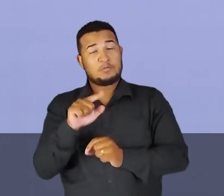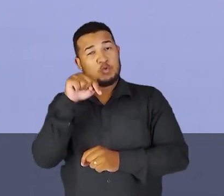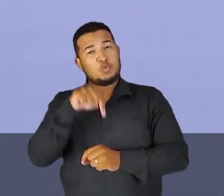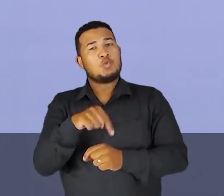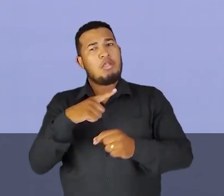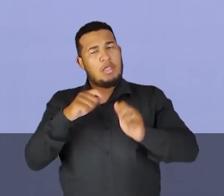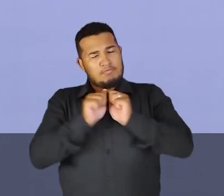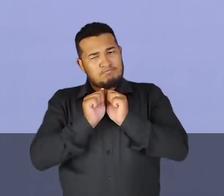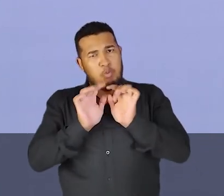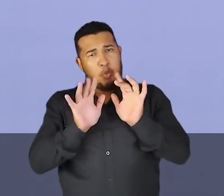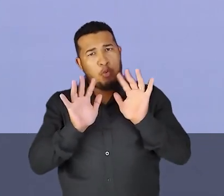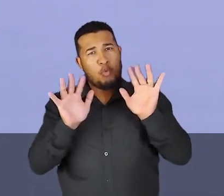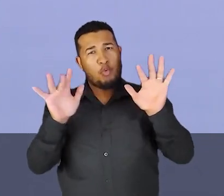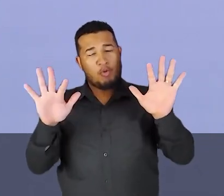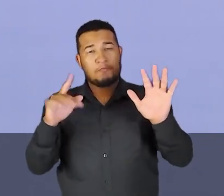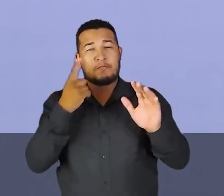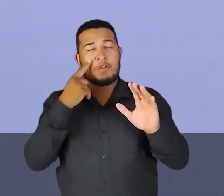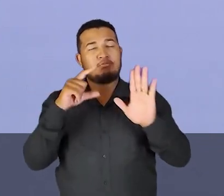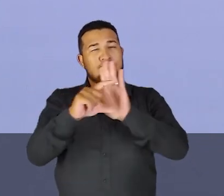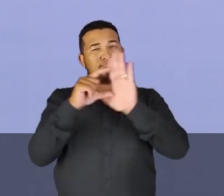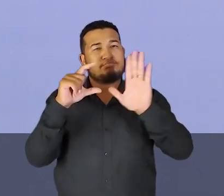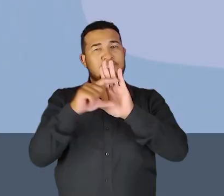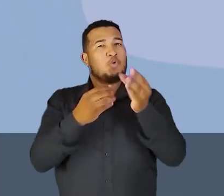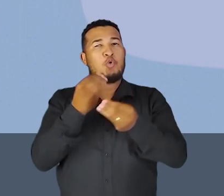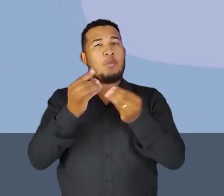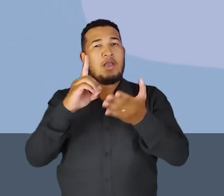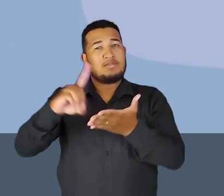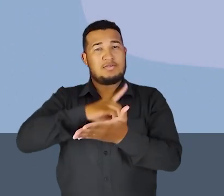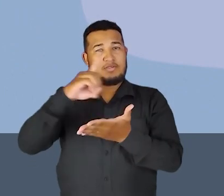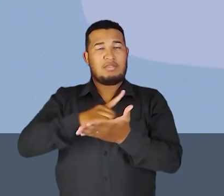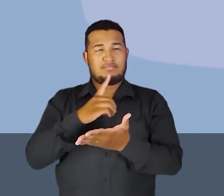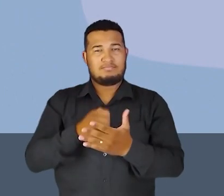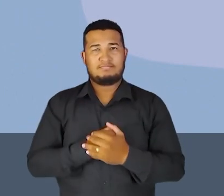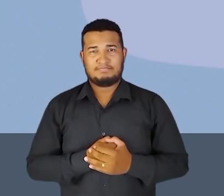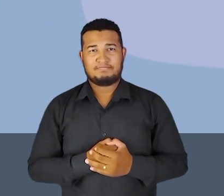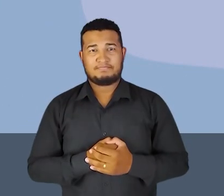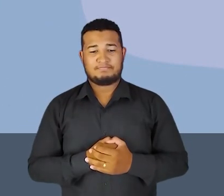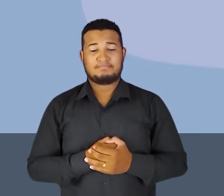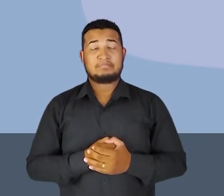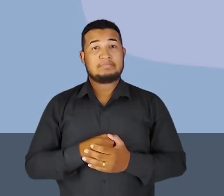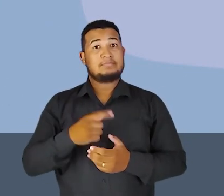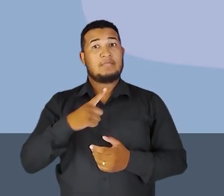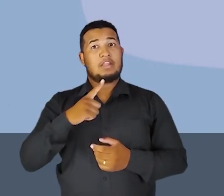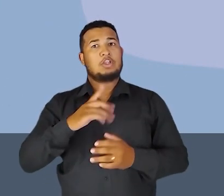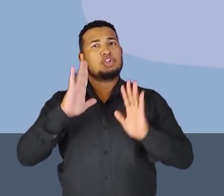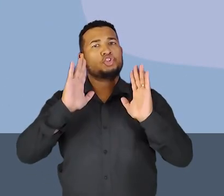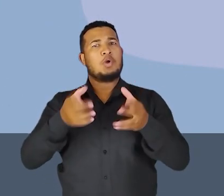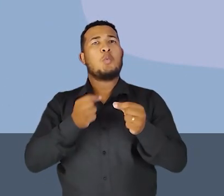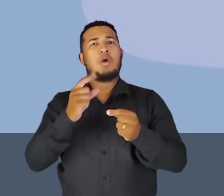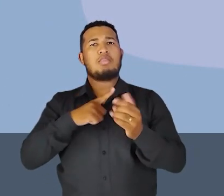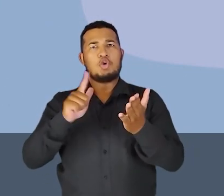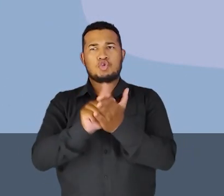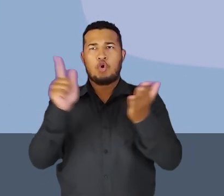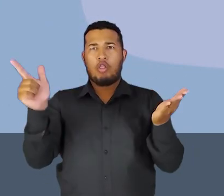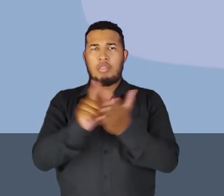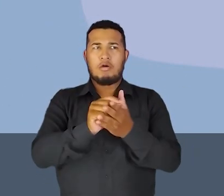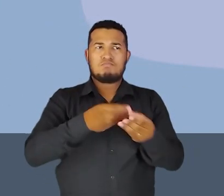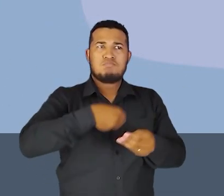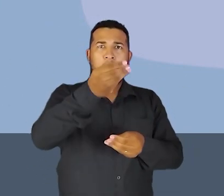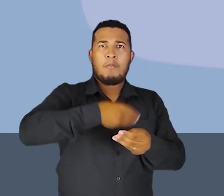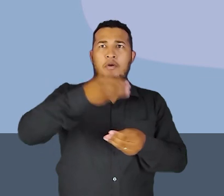Santo se expandiu. Vamos ler um trechinho da dissertação dele? Veja aí. Já com certa circulação de